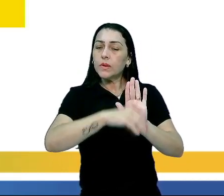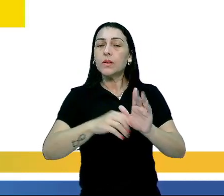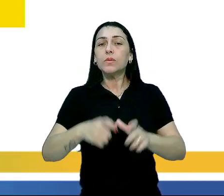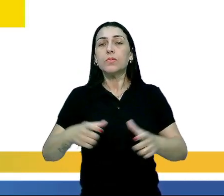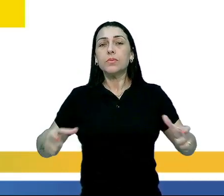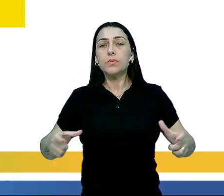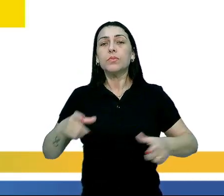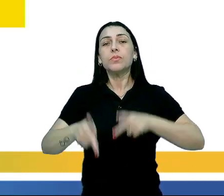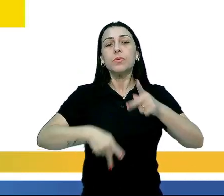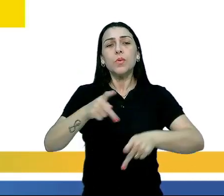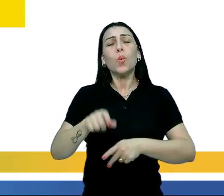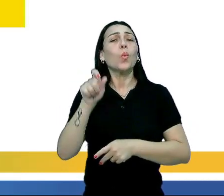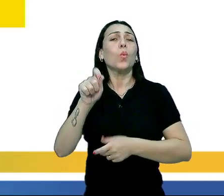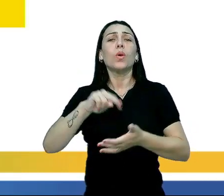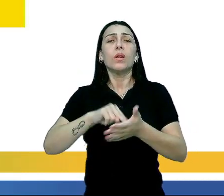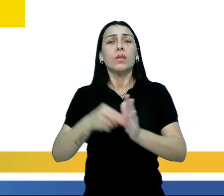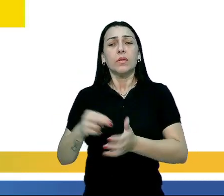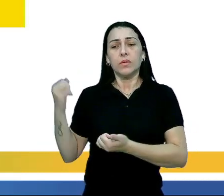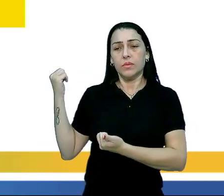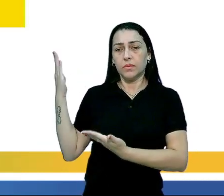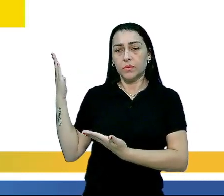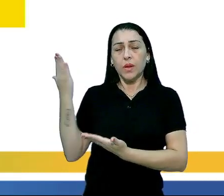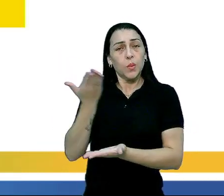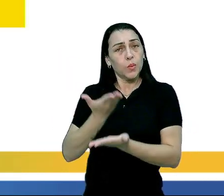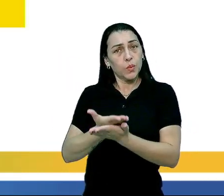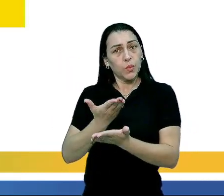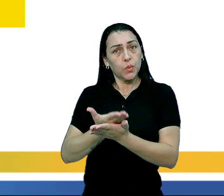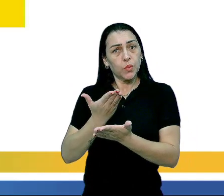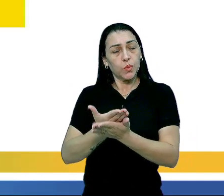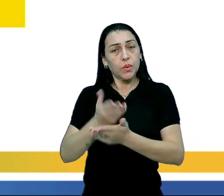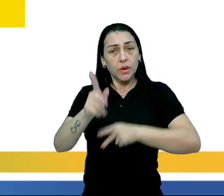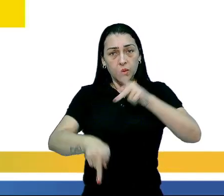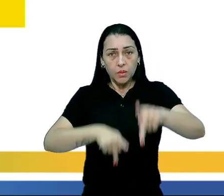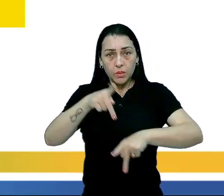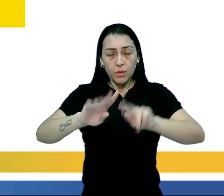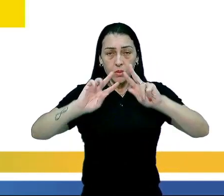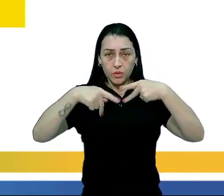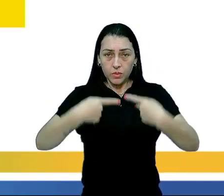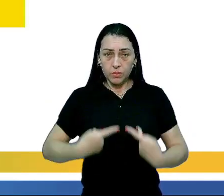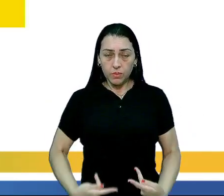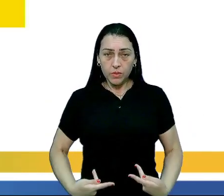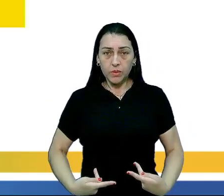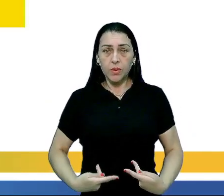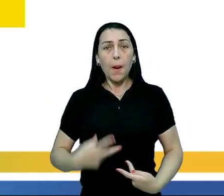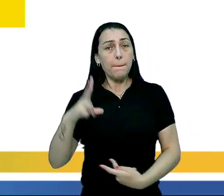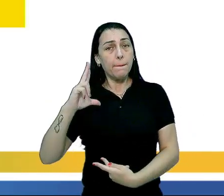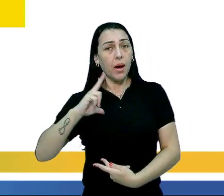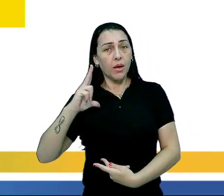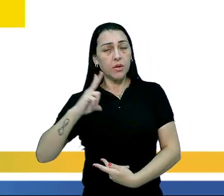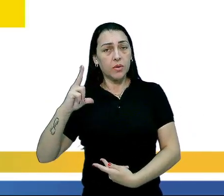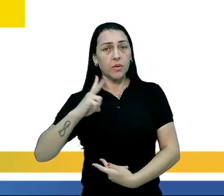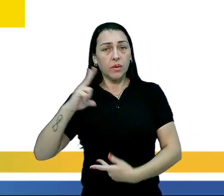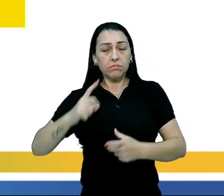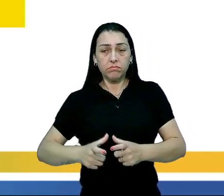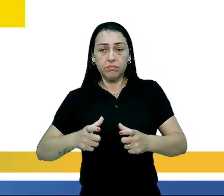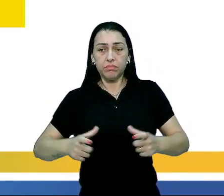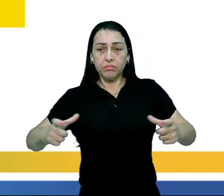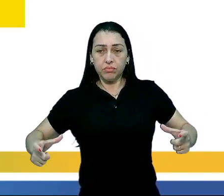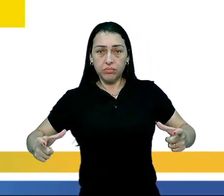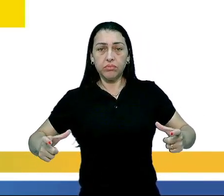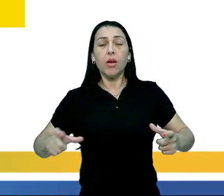demografia. O que é a demografia? É o estudo das populações humanas, particularmente a sua